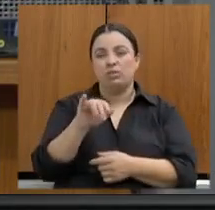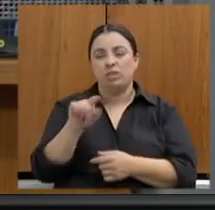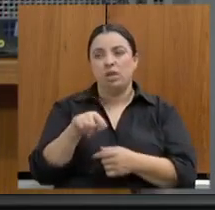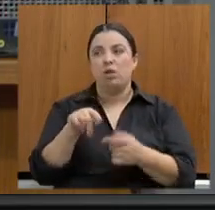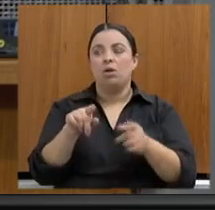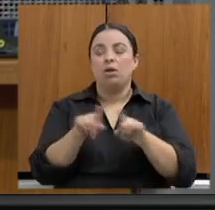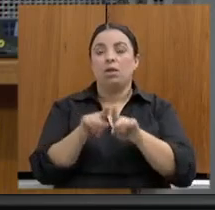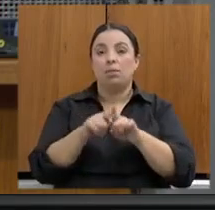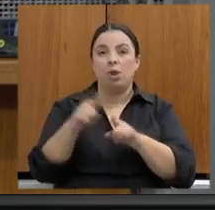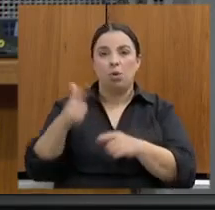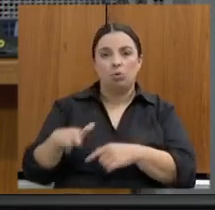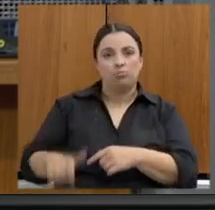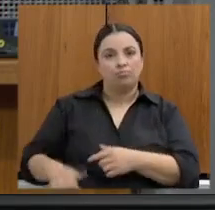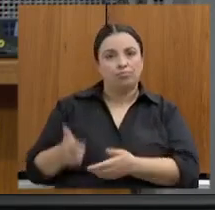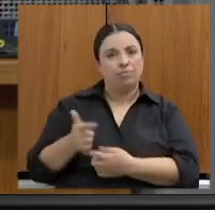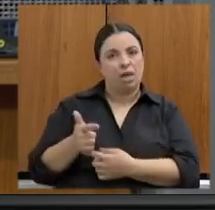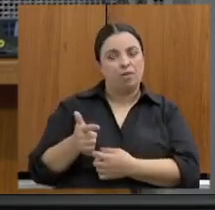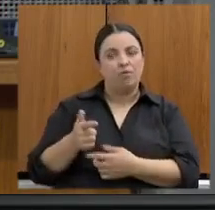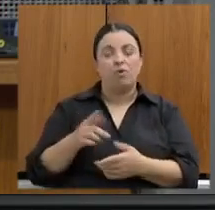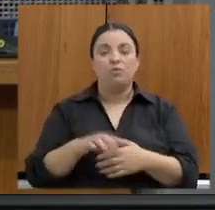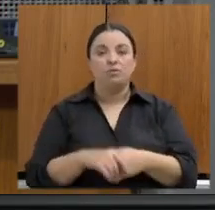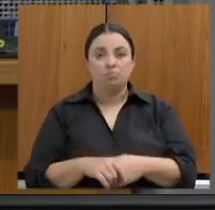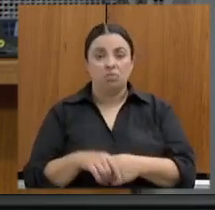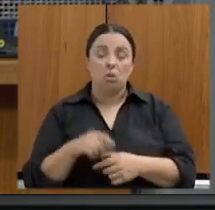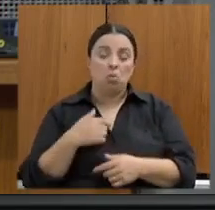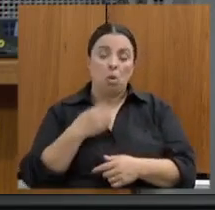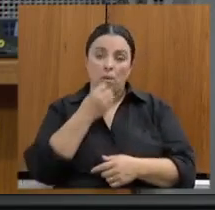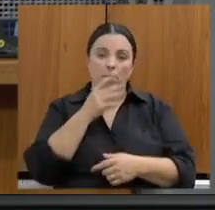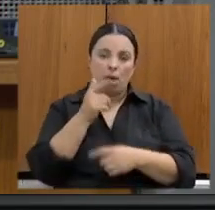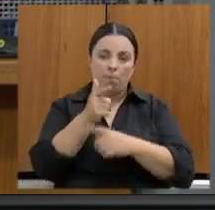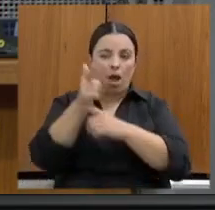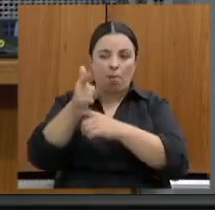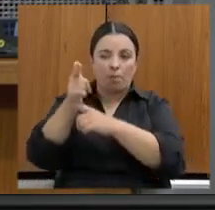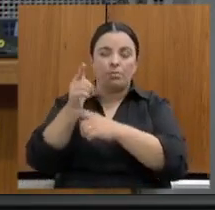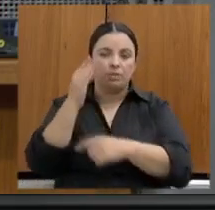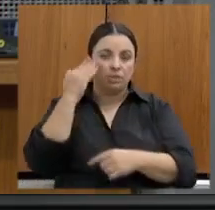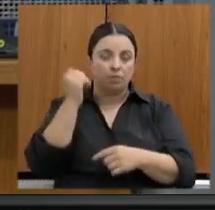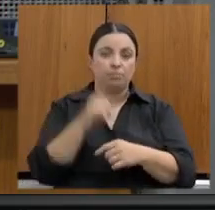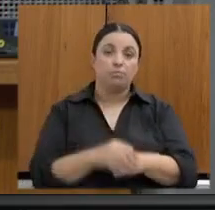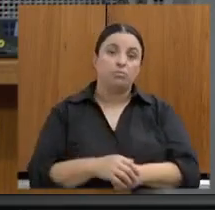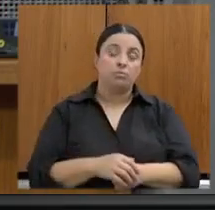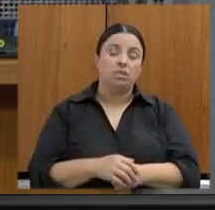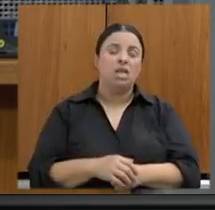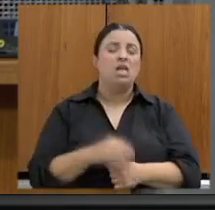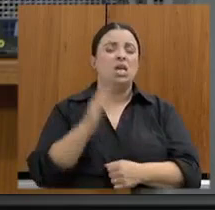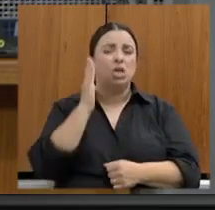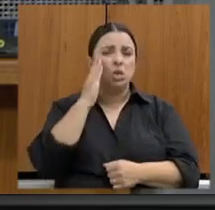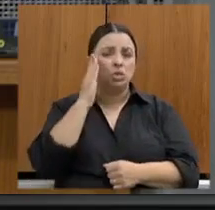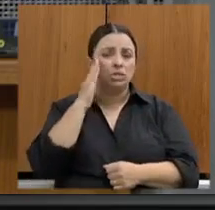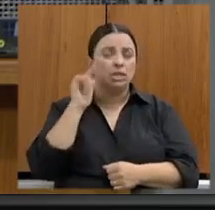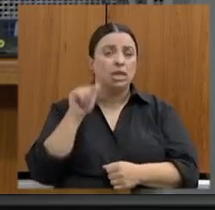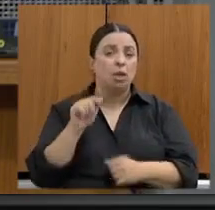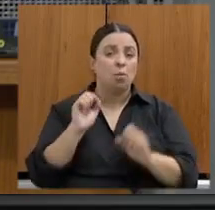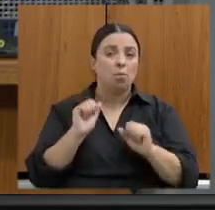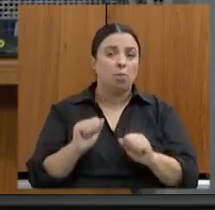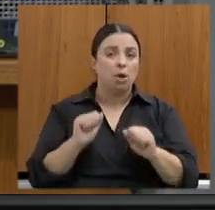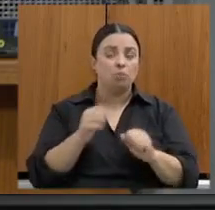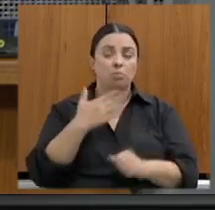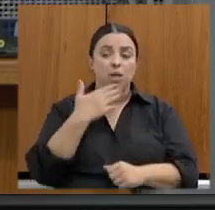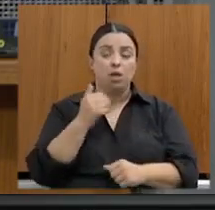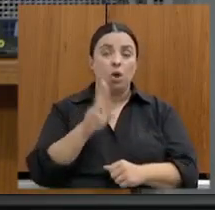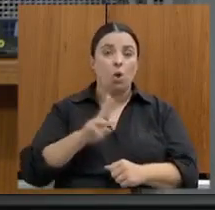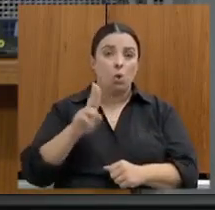e que ela pode ser perfeitamente utilizada é melhor utilizada Se